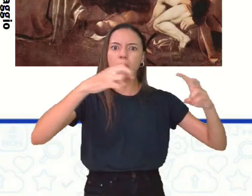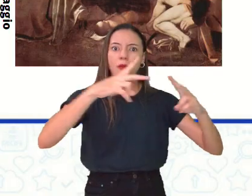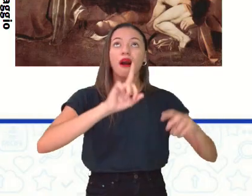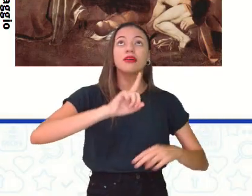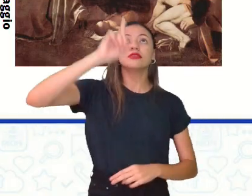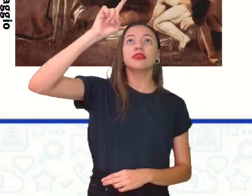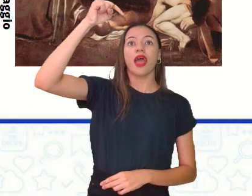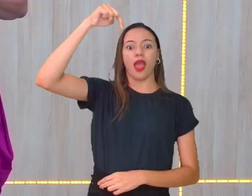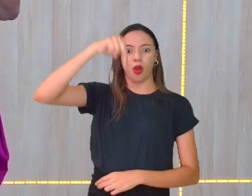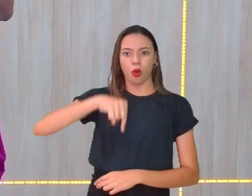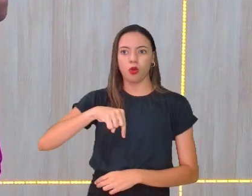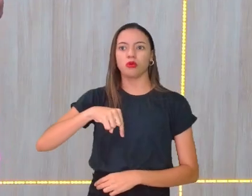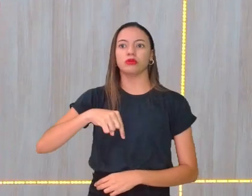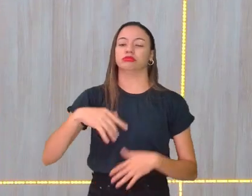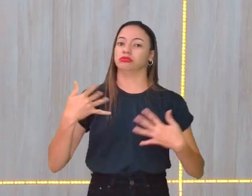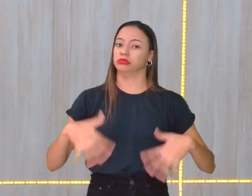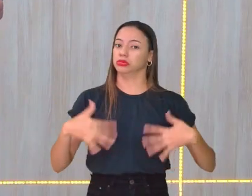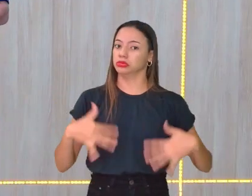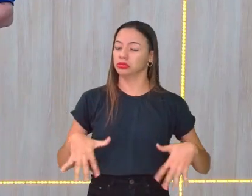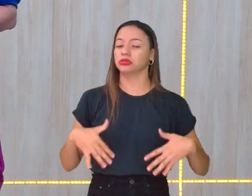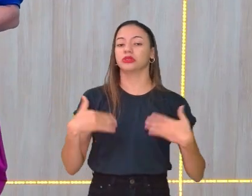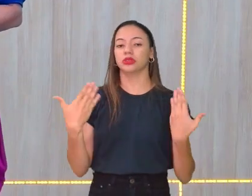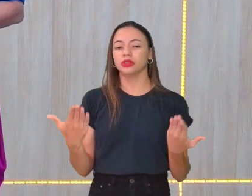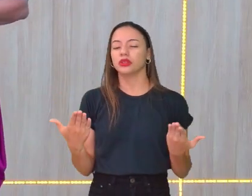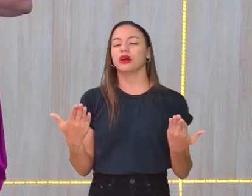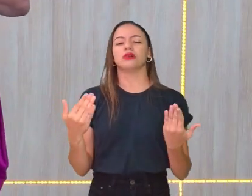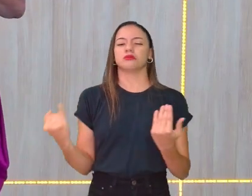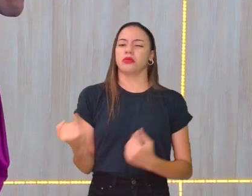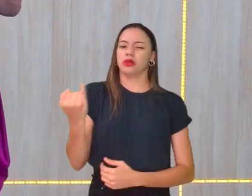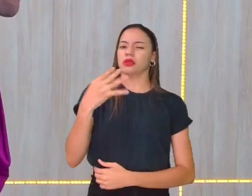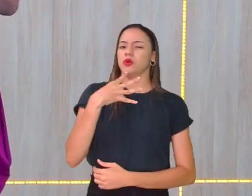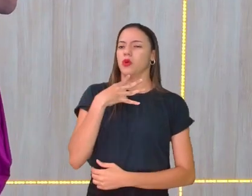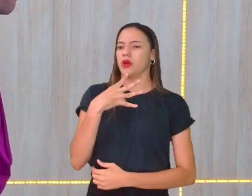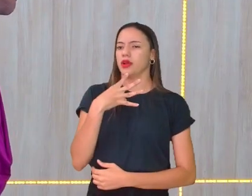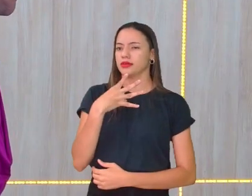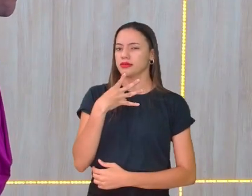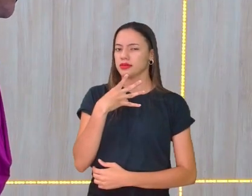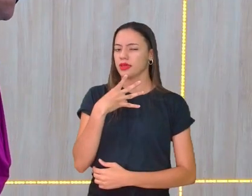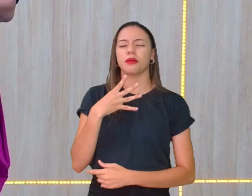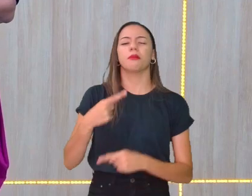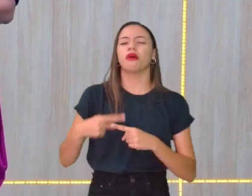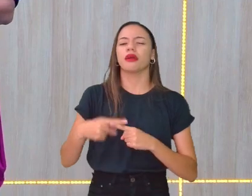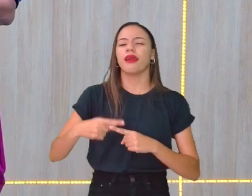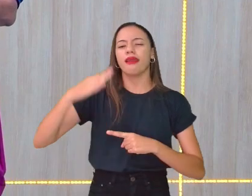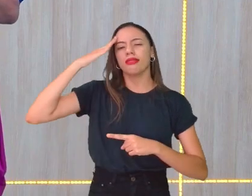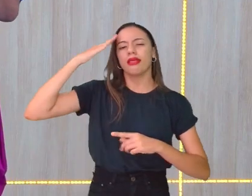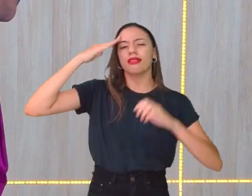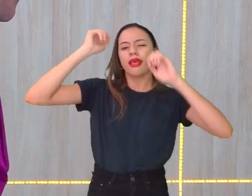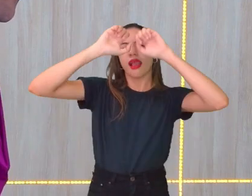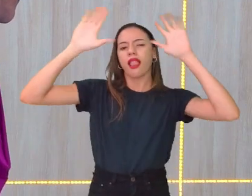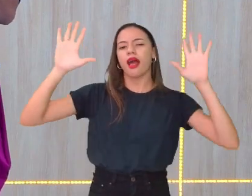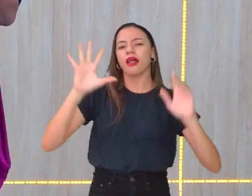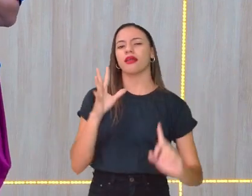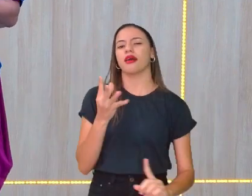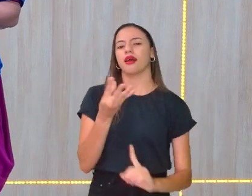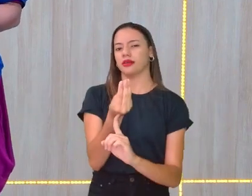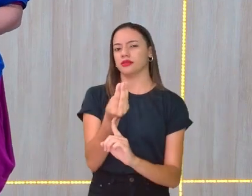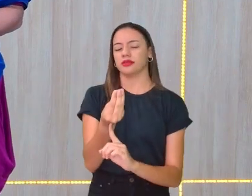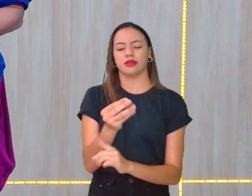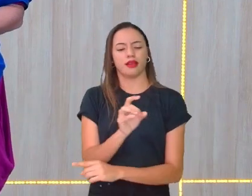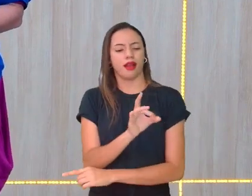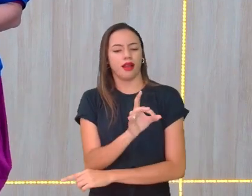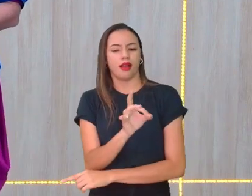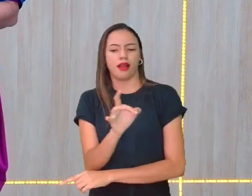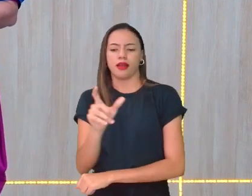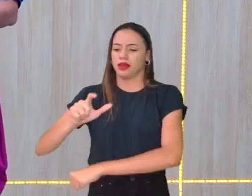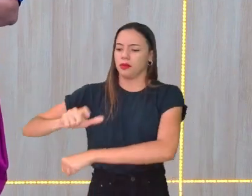período barroco. E é importante a gente conhecer, para a gente ver, para a gente entender a arte, né? Como cada momento